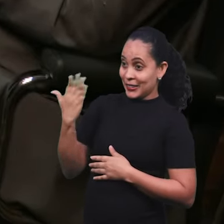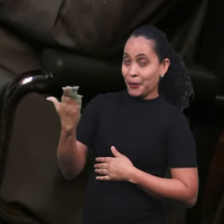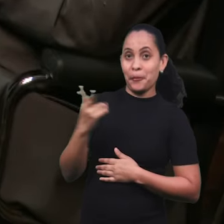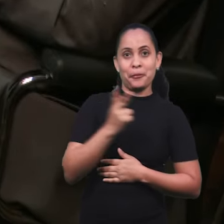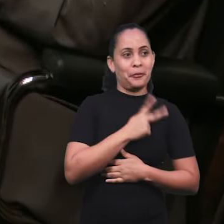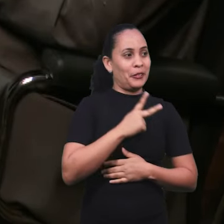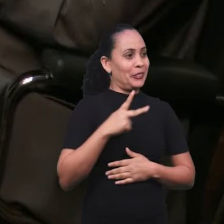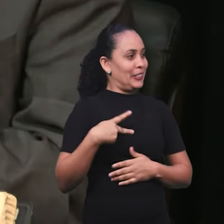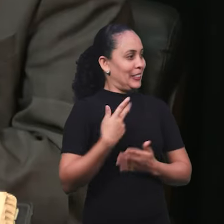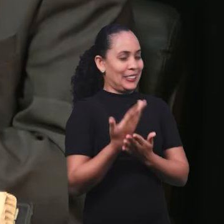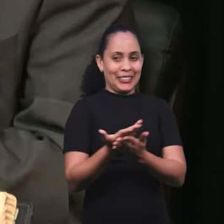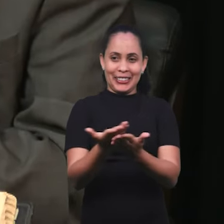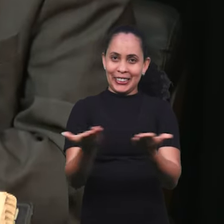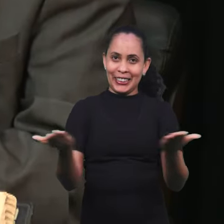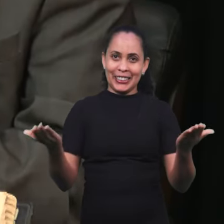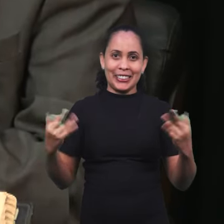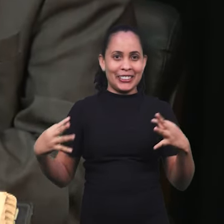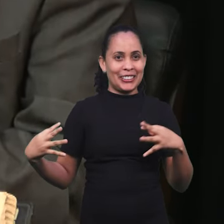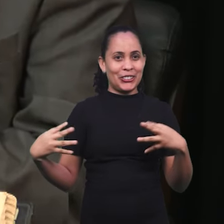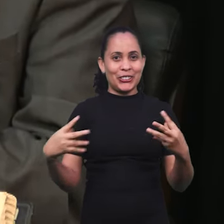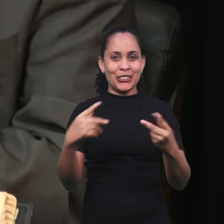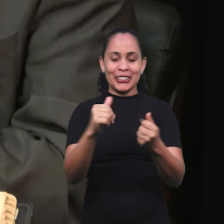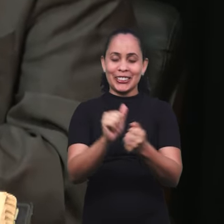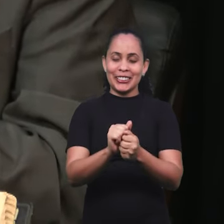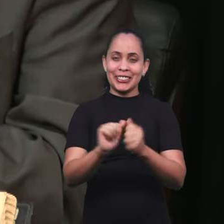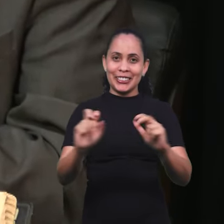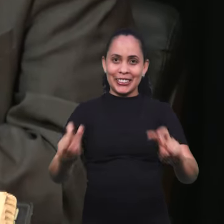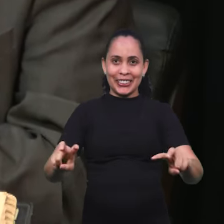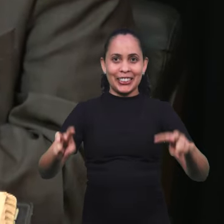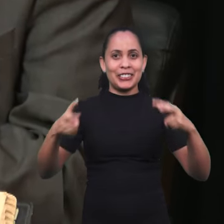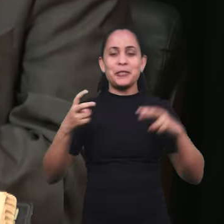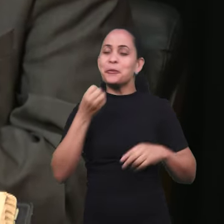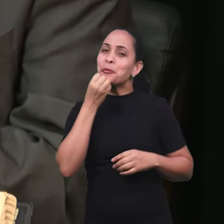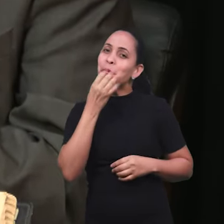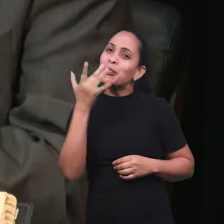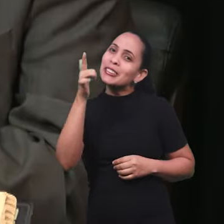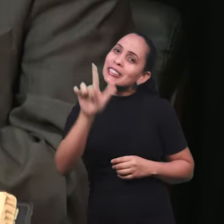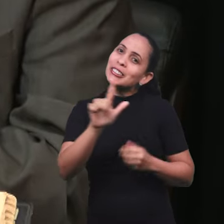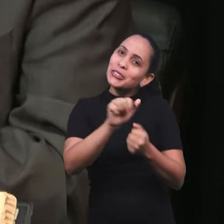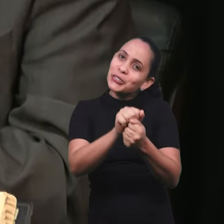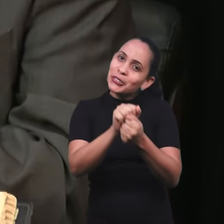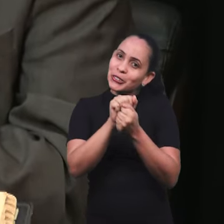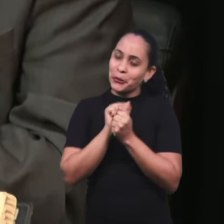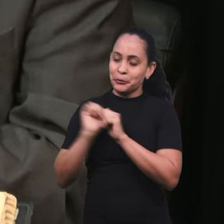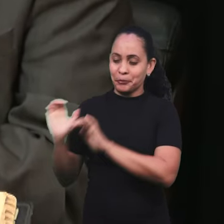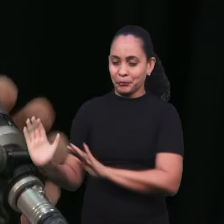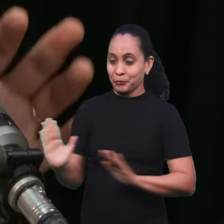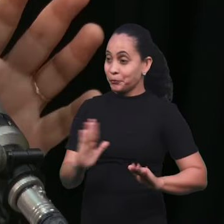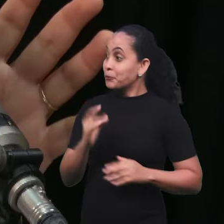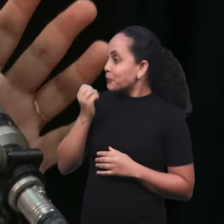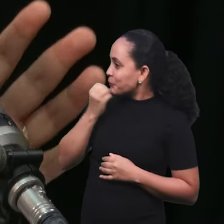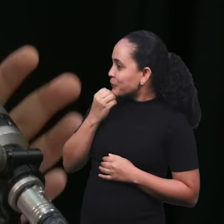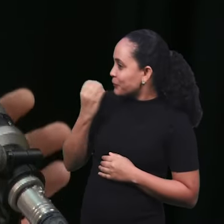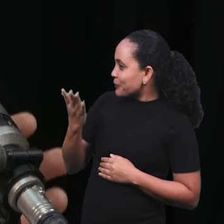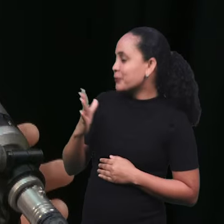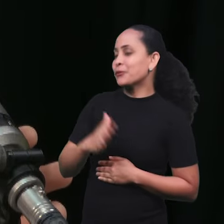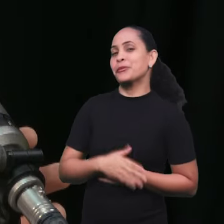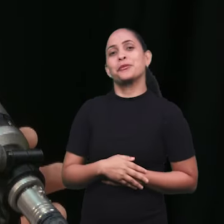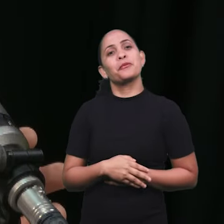Pai do Senhor Josias, Pai do Senhor Peixoto, Pai dos seus irmãos que nos assistem. Que bom estar aqui mais uma vez. Muito bem, então vamos